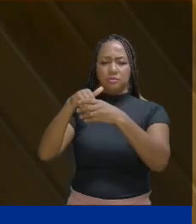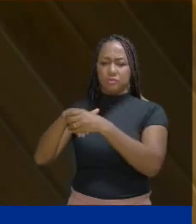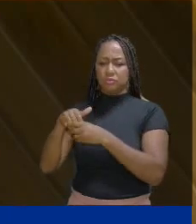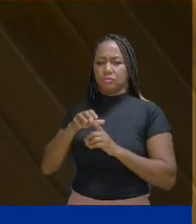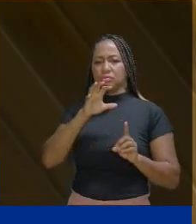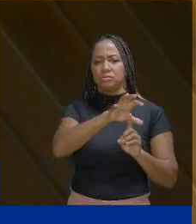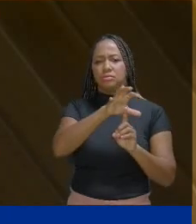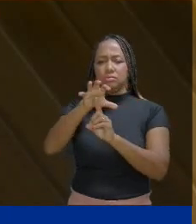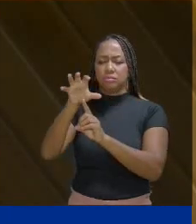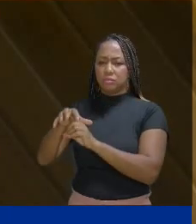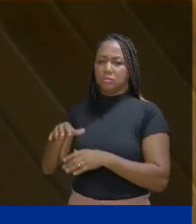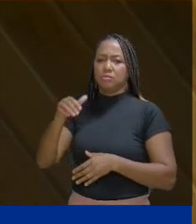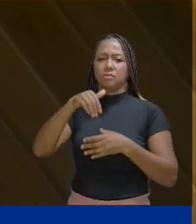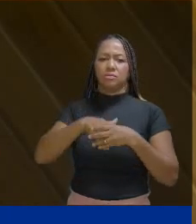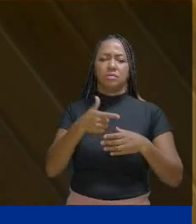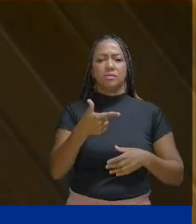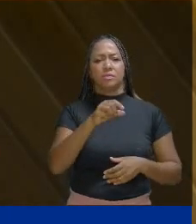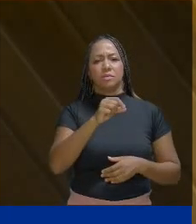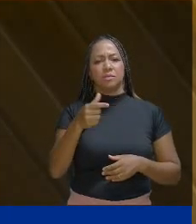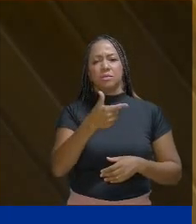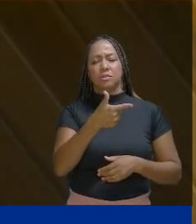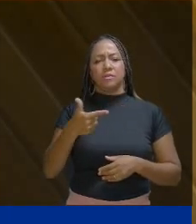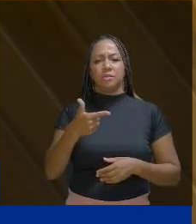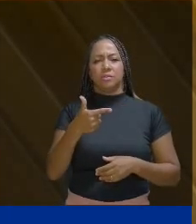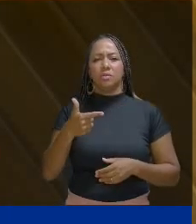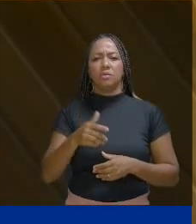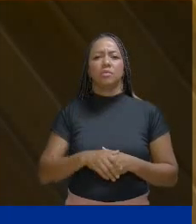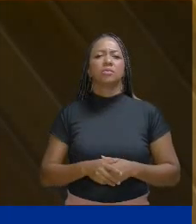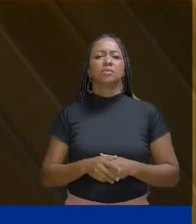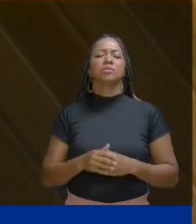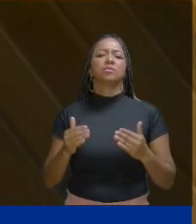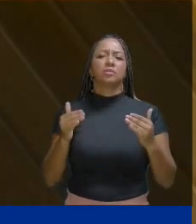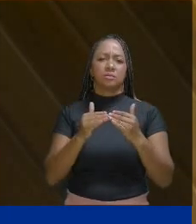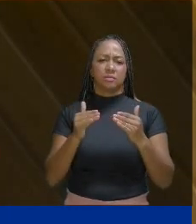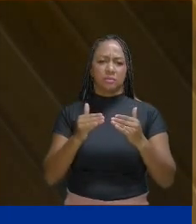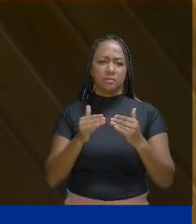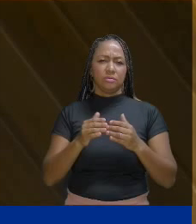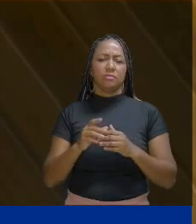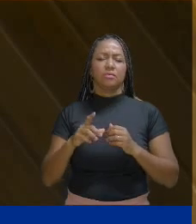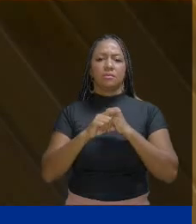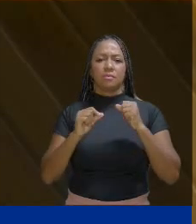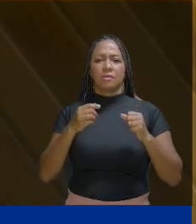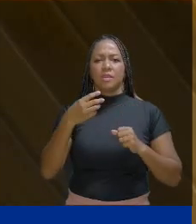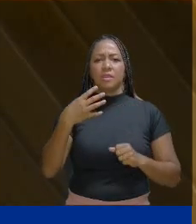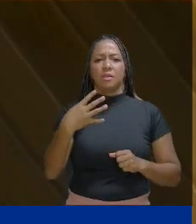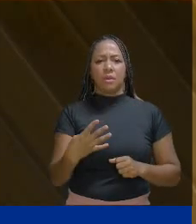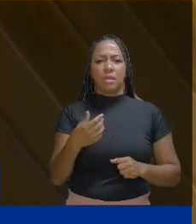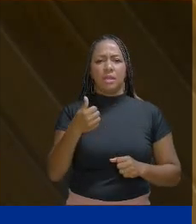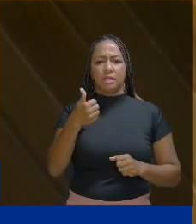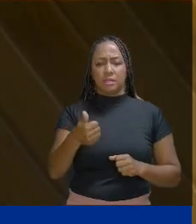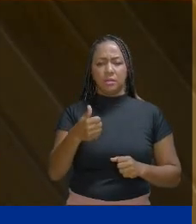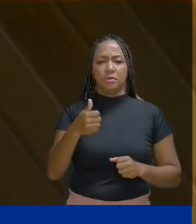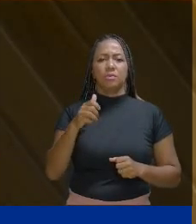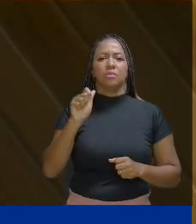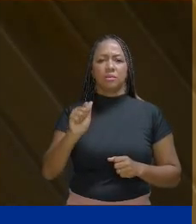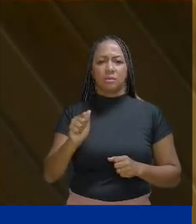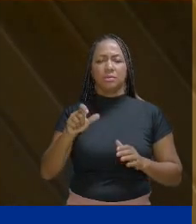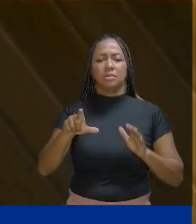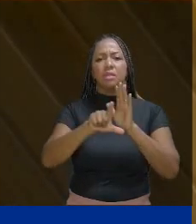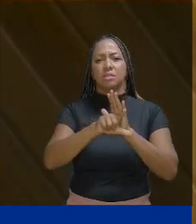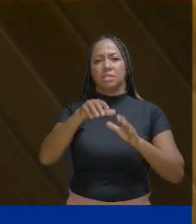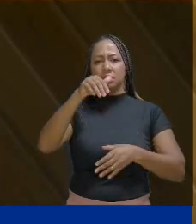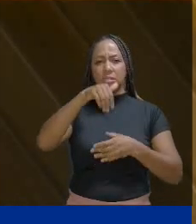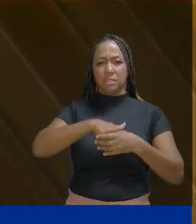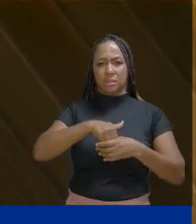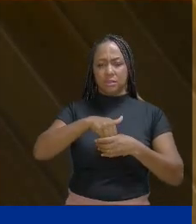ilícita de sufrágio nas eleições de 2022, com fundamento no artigo 41A, caput, da Lei